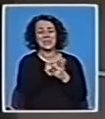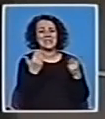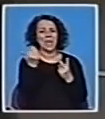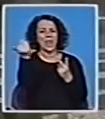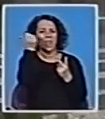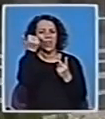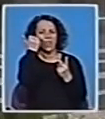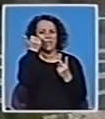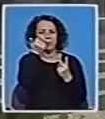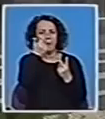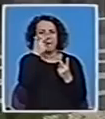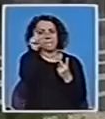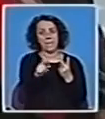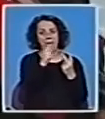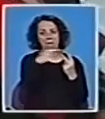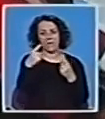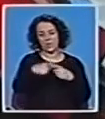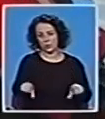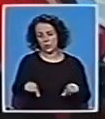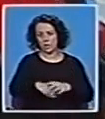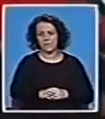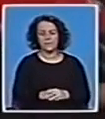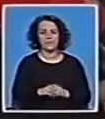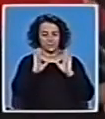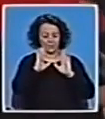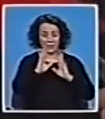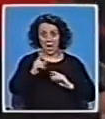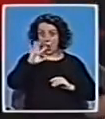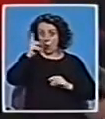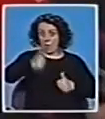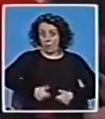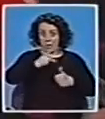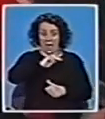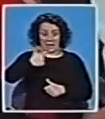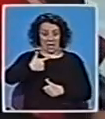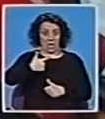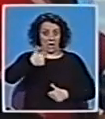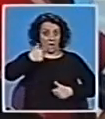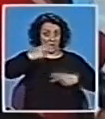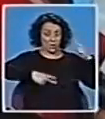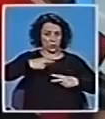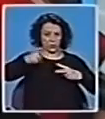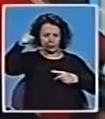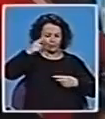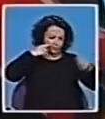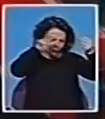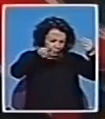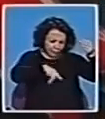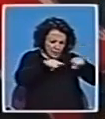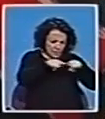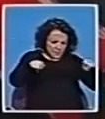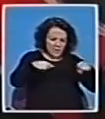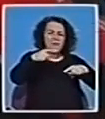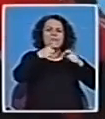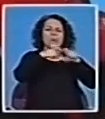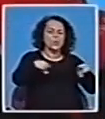dados do e-fatura. Quando a autoridade tributária vai a estas faturas e lhe diz lá, a senhora